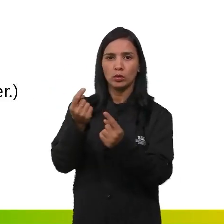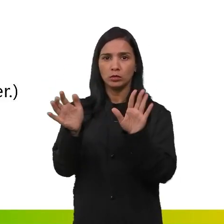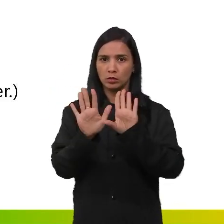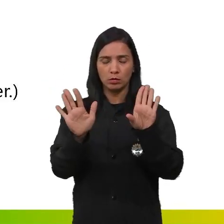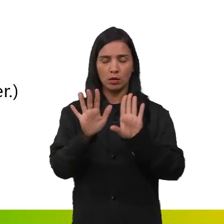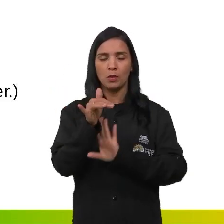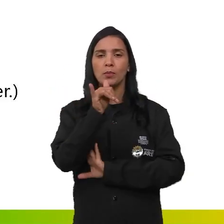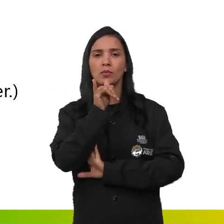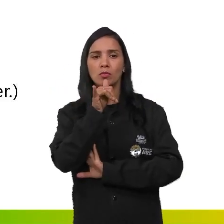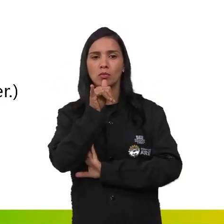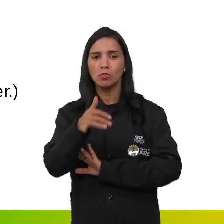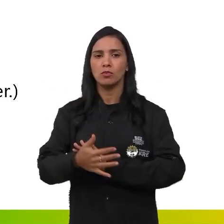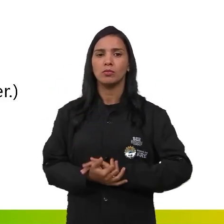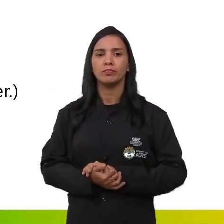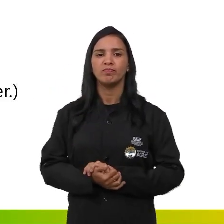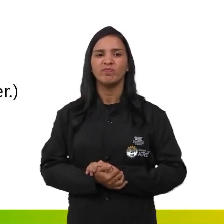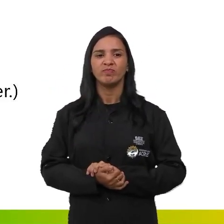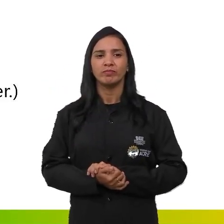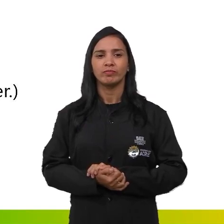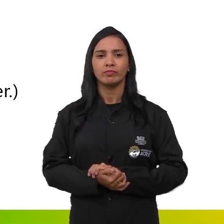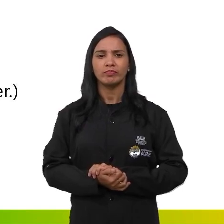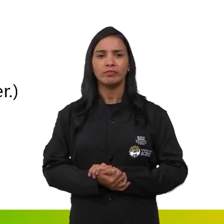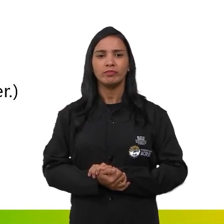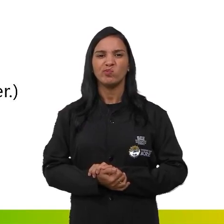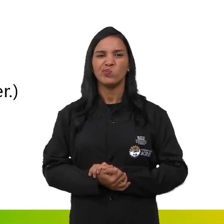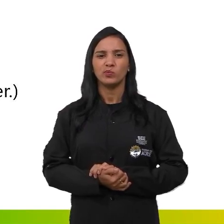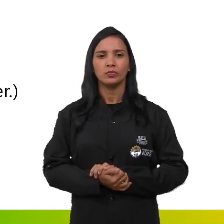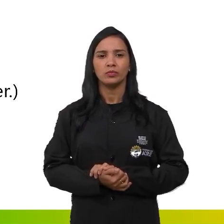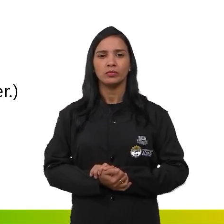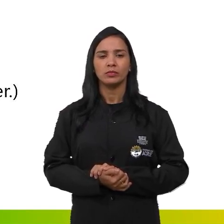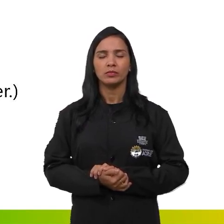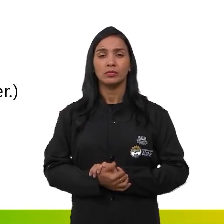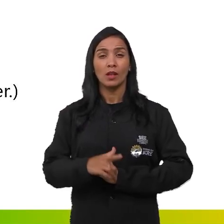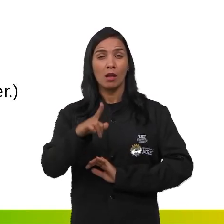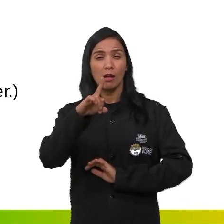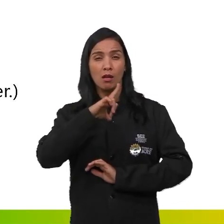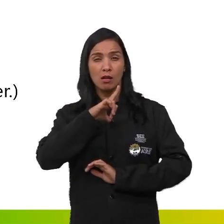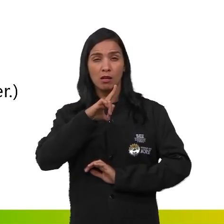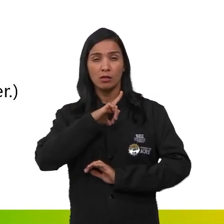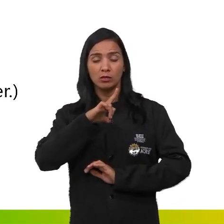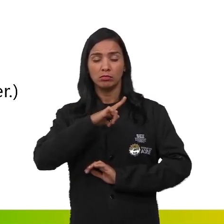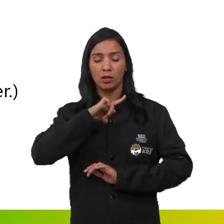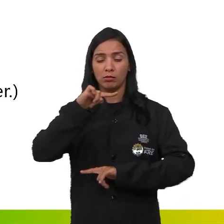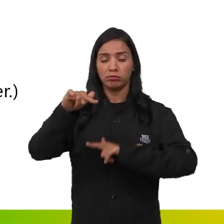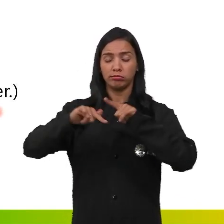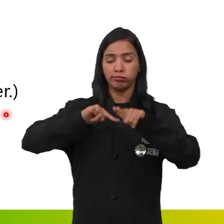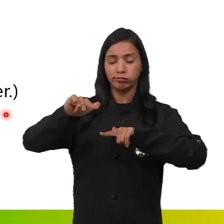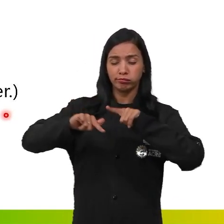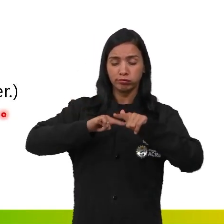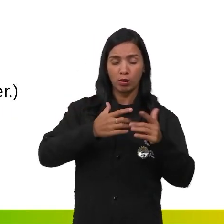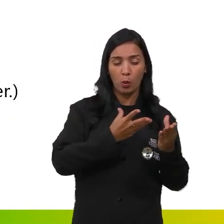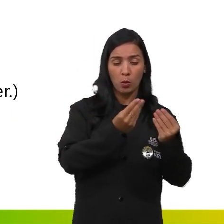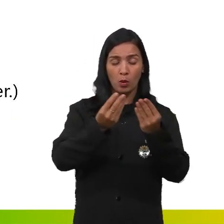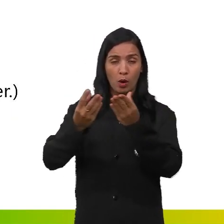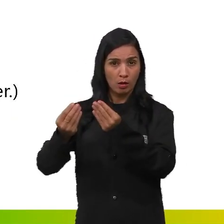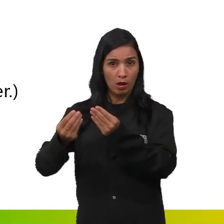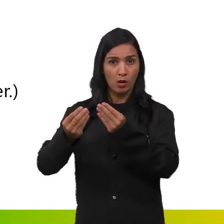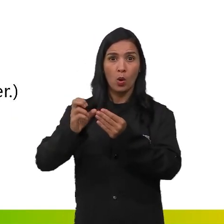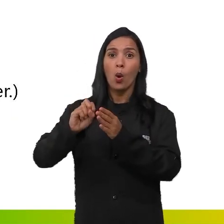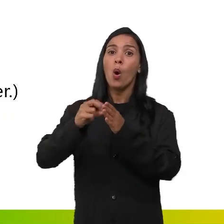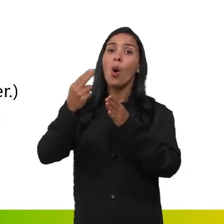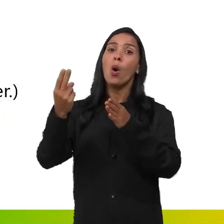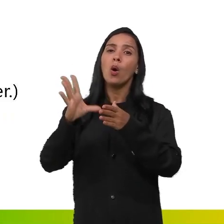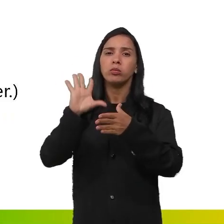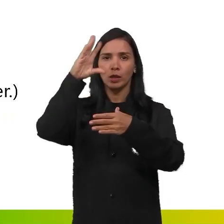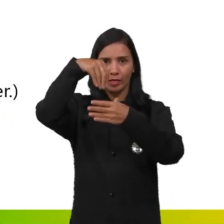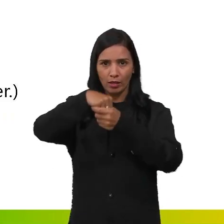Por exemplo, I have much work to do. Eu tenho muito trabalho para fazer. Pessoal,